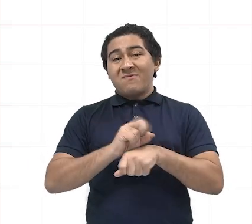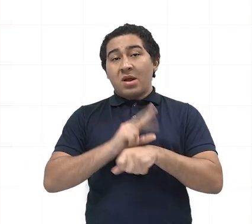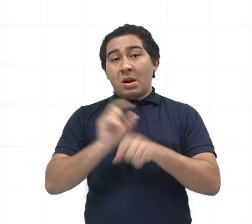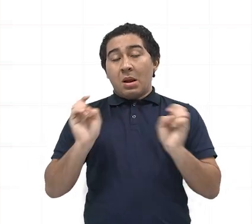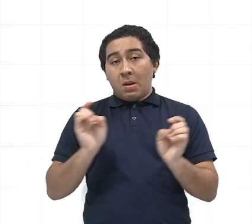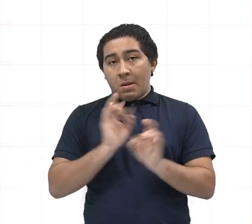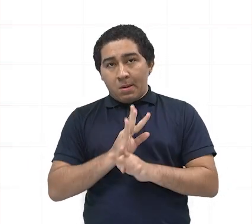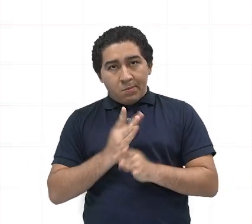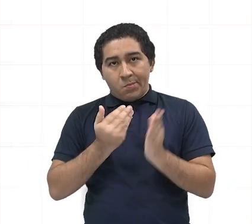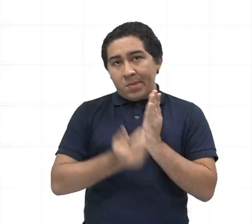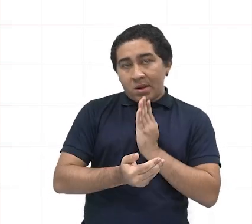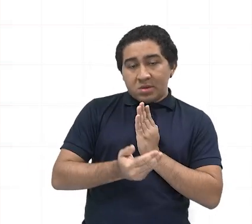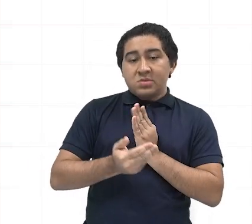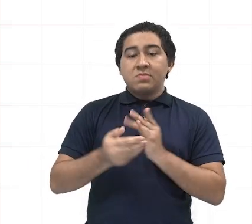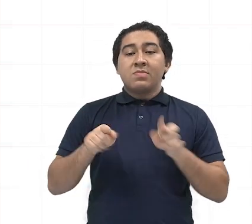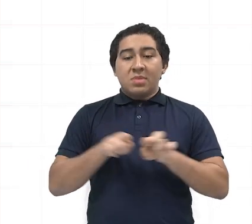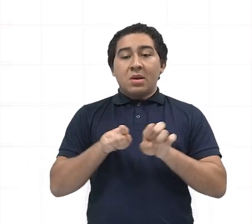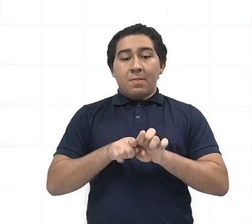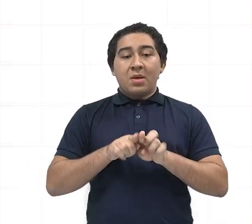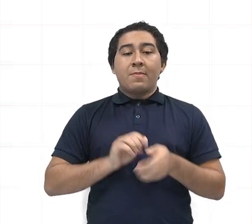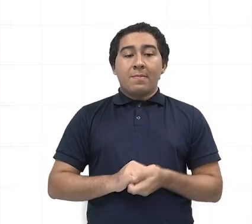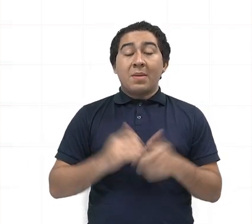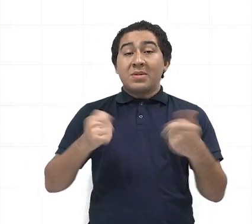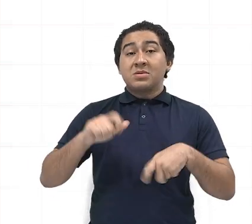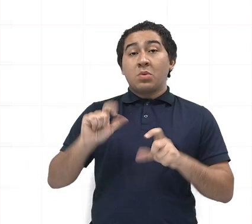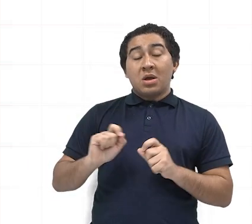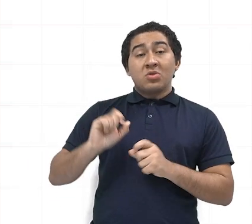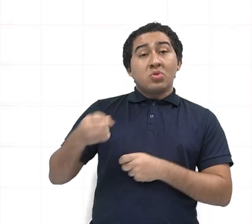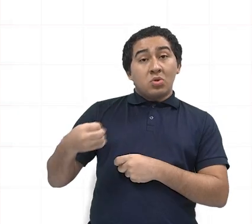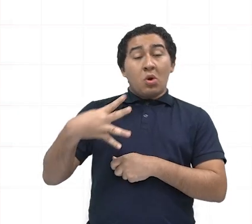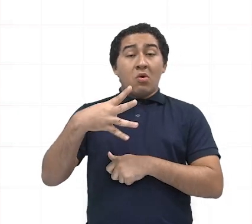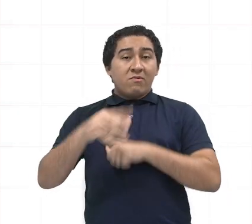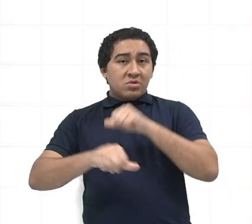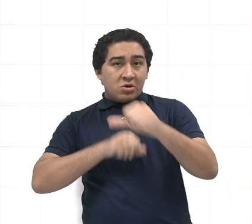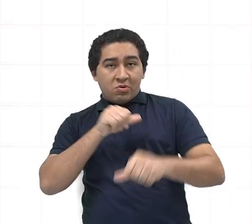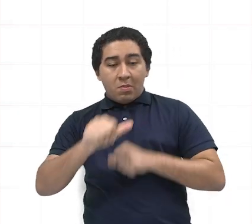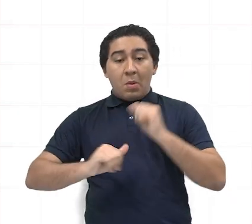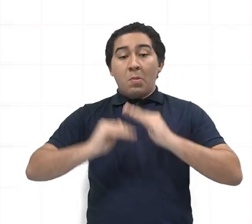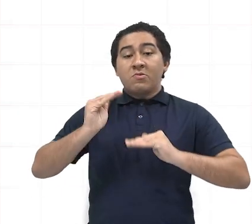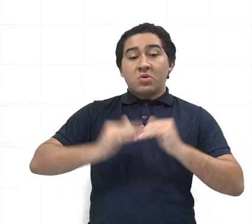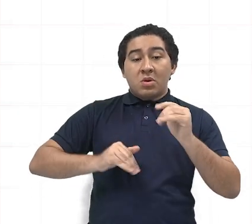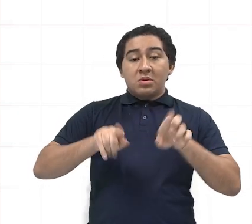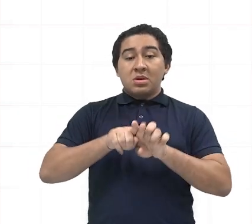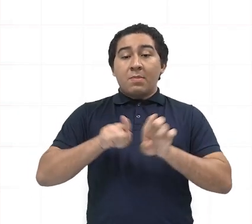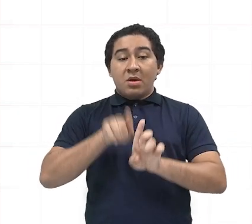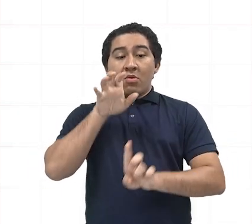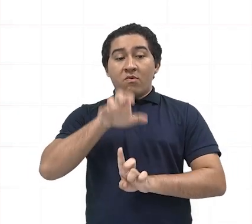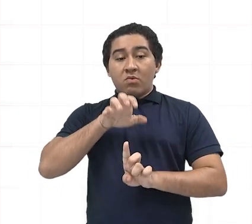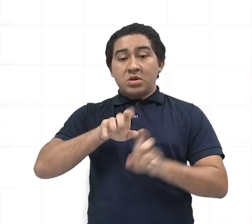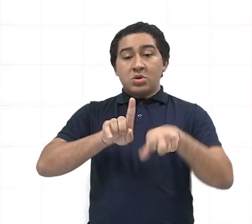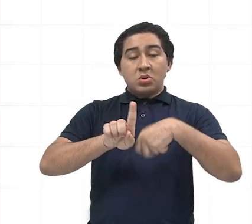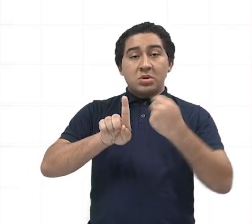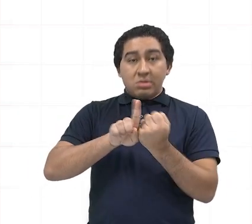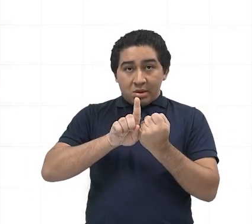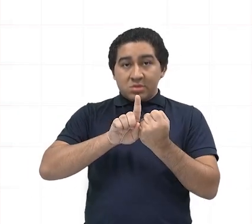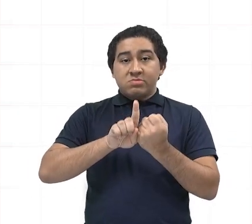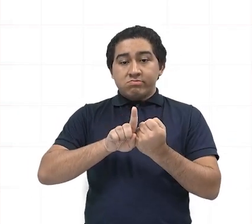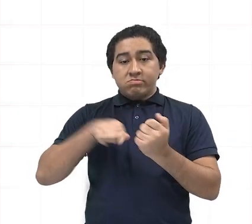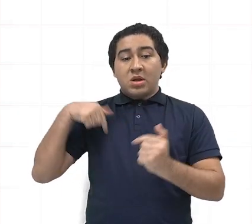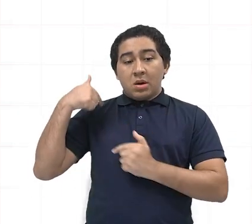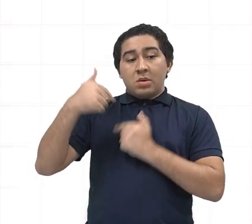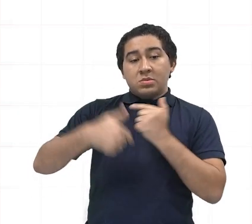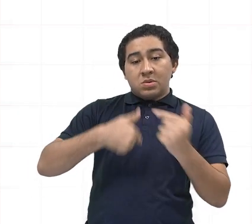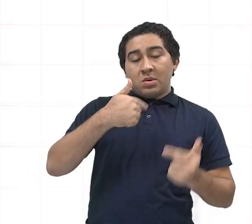requalificação, impactando a organização social tradicional. O que nós estamos falando aí? Quando nós falamos